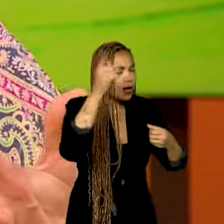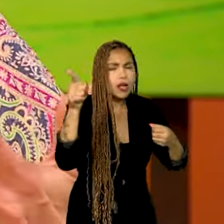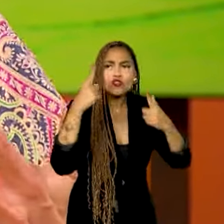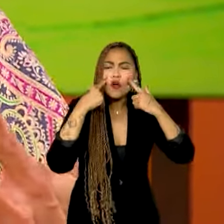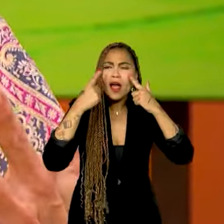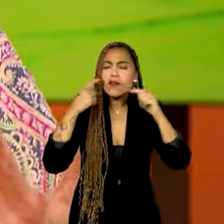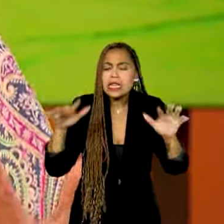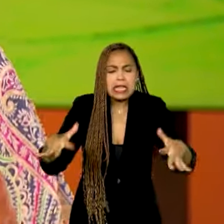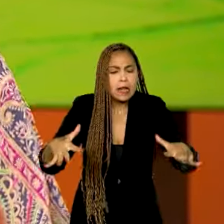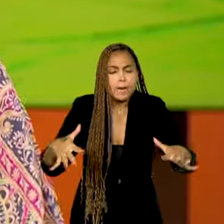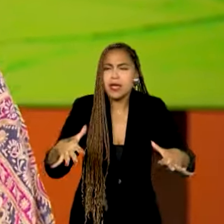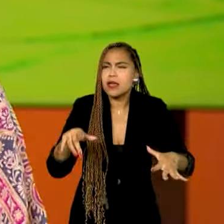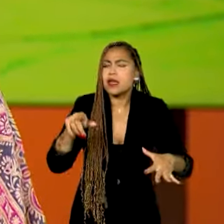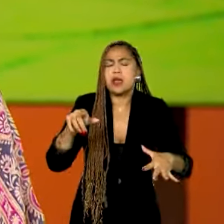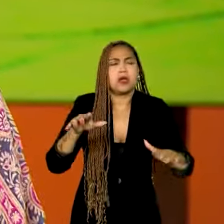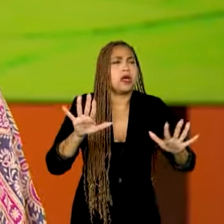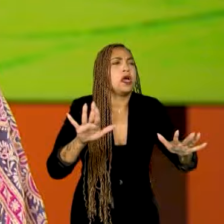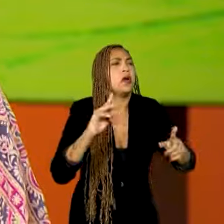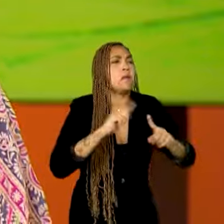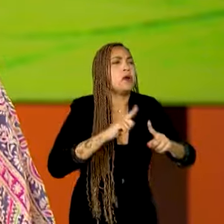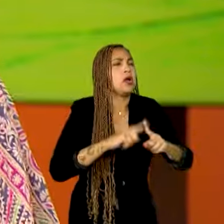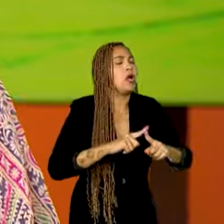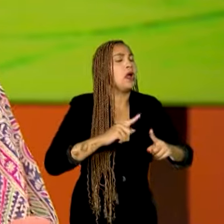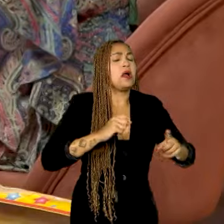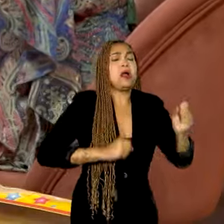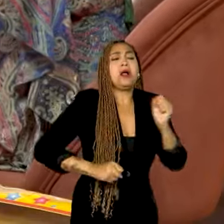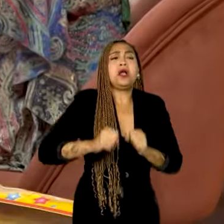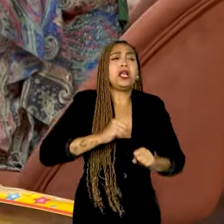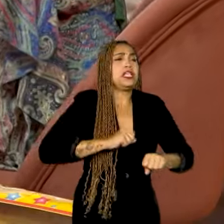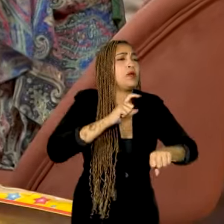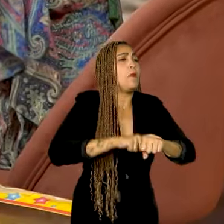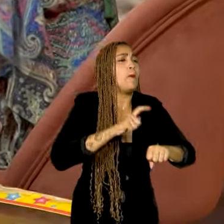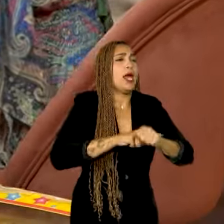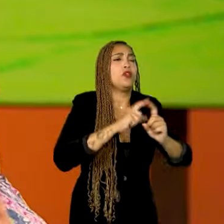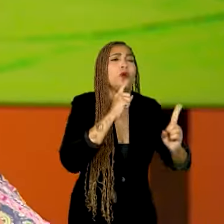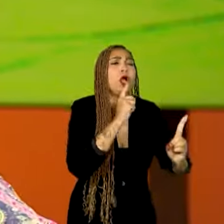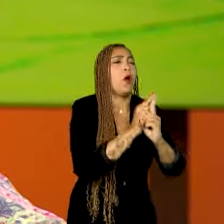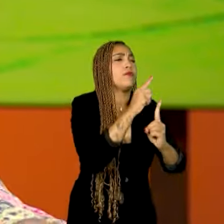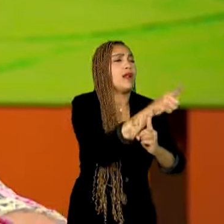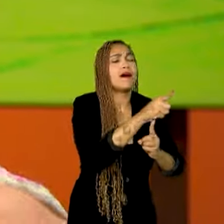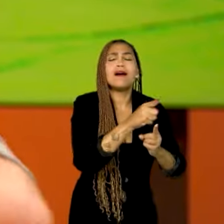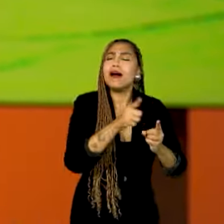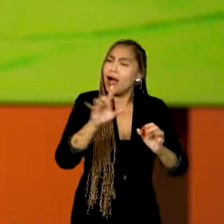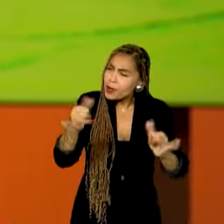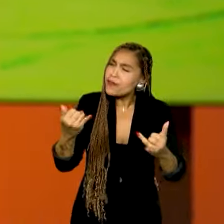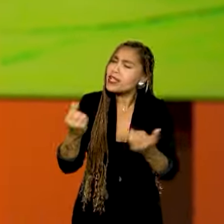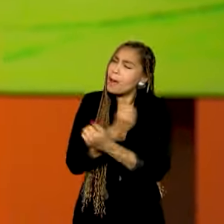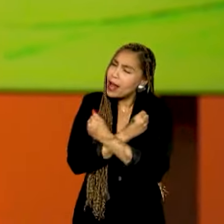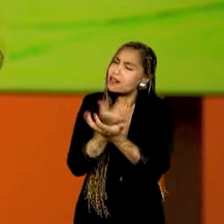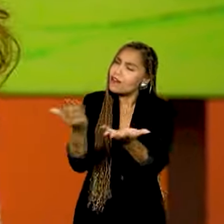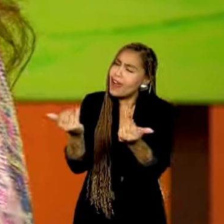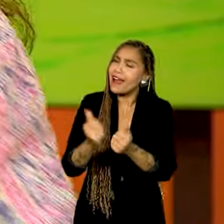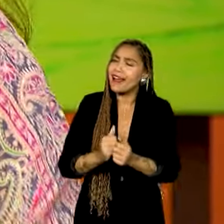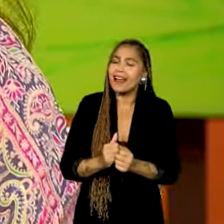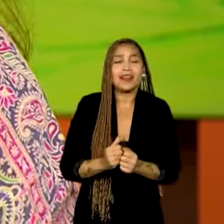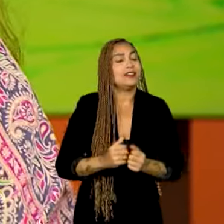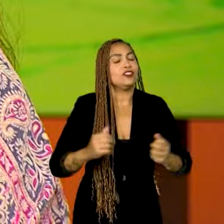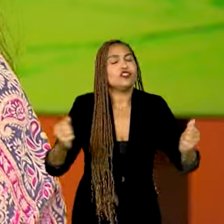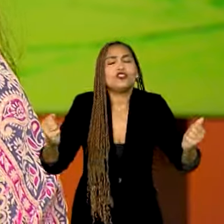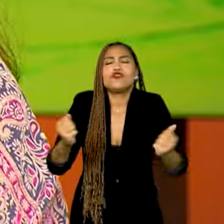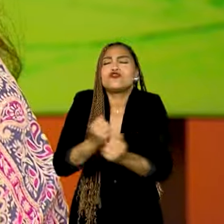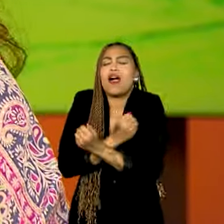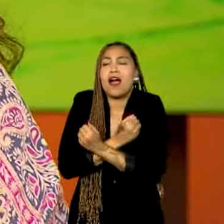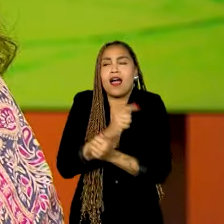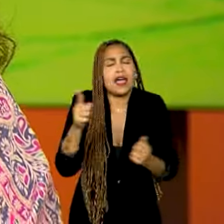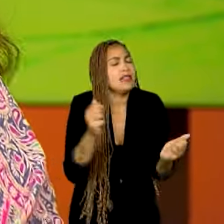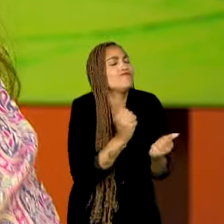amor, mas é que eu esperei muito esse momento. Eu falei, oh, meu Deus. Então o momento chegou, vem, me dá um abraço, aproveita. Vem, me dá um abraço. Aí abracei, ele ficou.